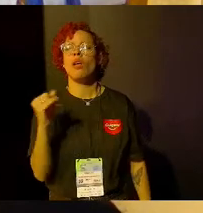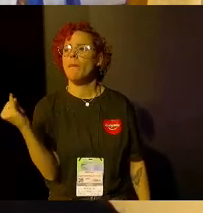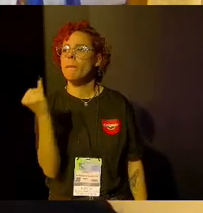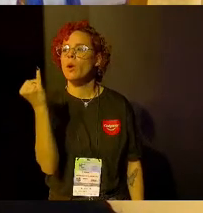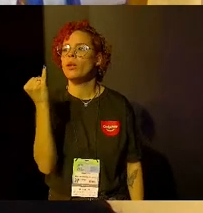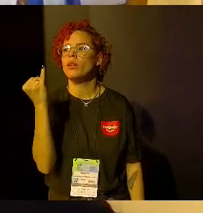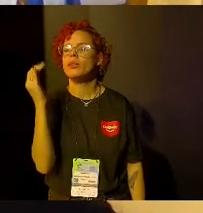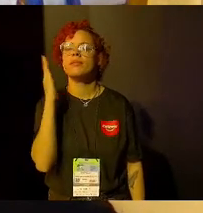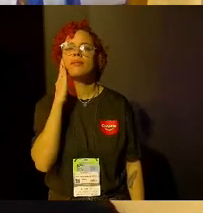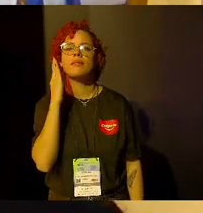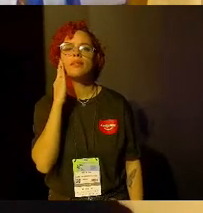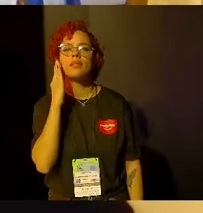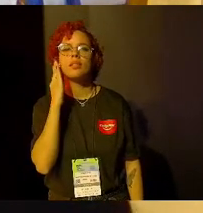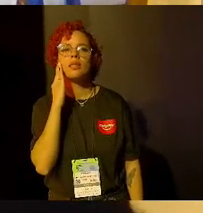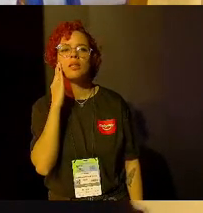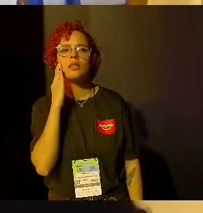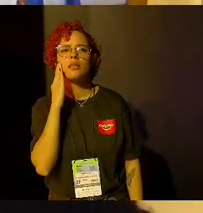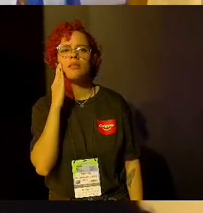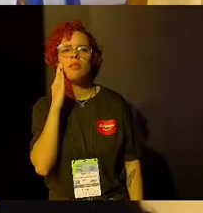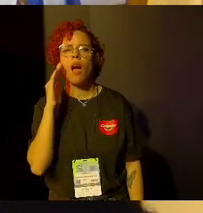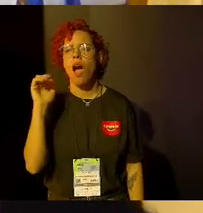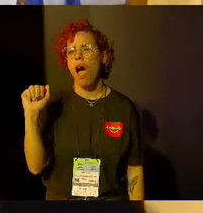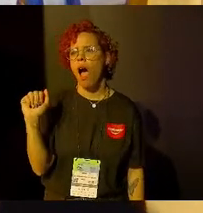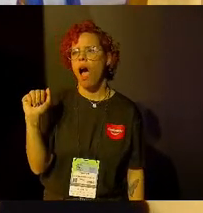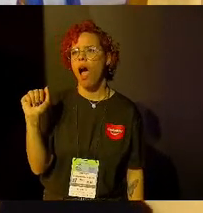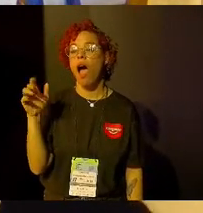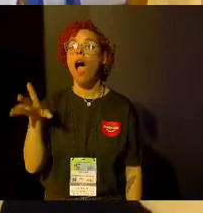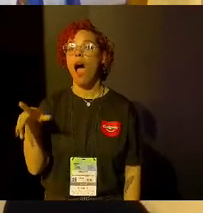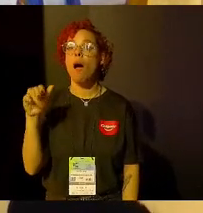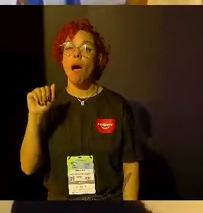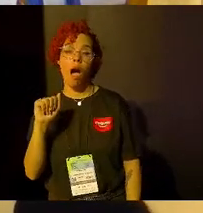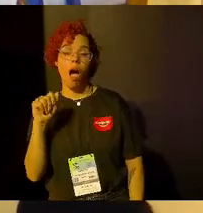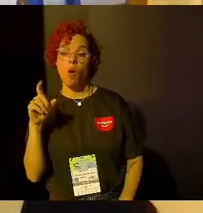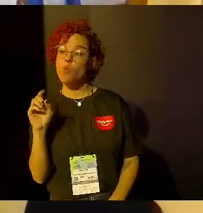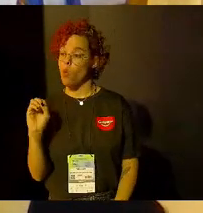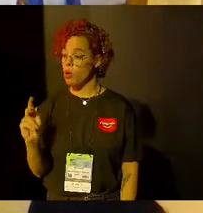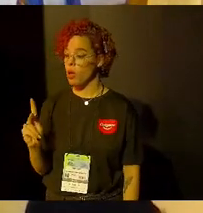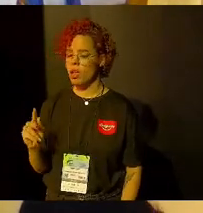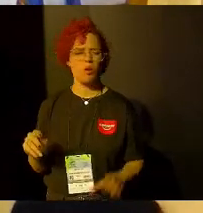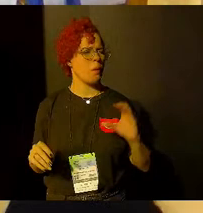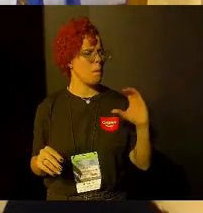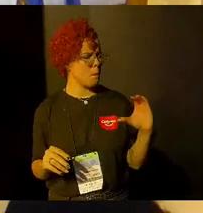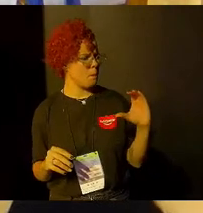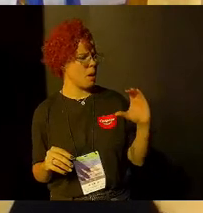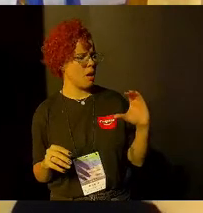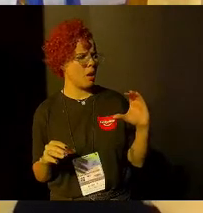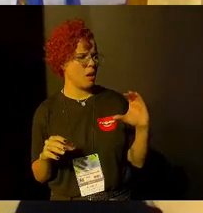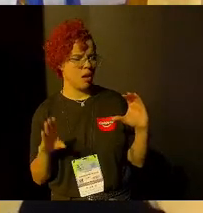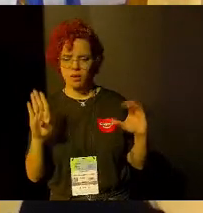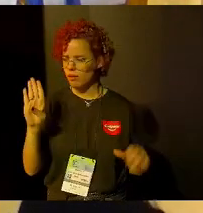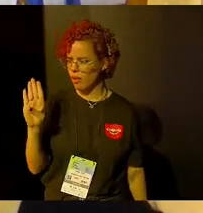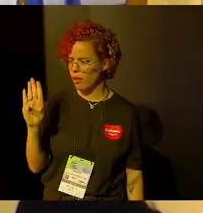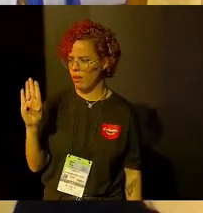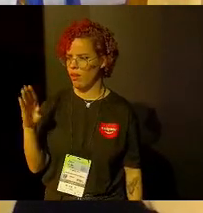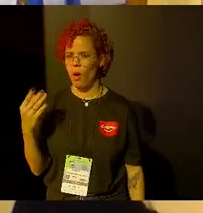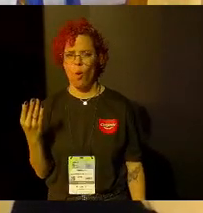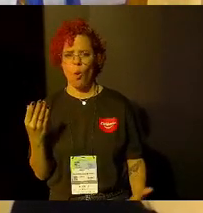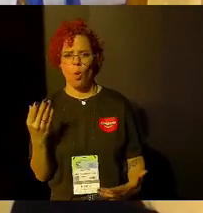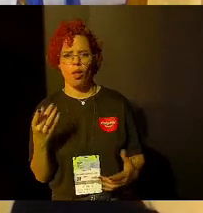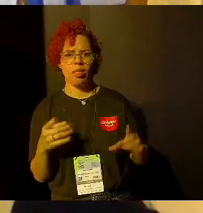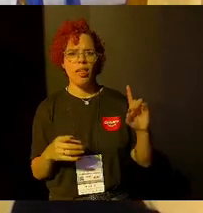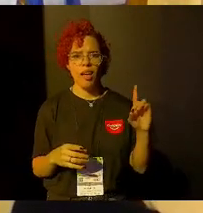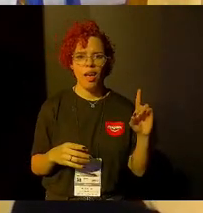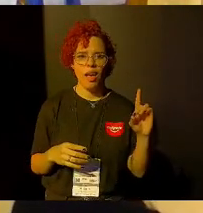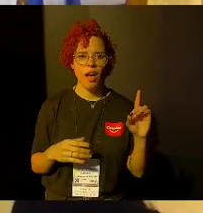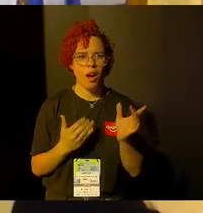descobrir Ah mas qual que é a origem de A B A B é muito impactante ali ser ABC é muito interessante Qual que é a origem de